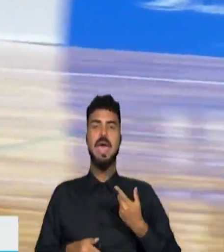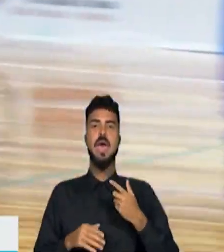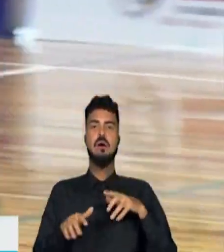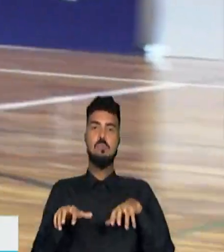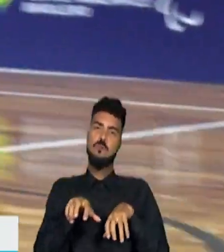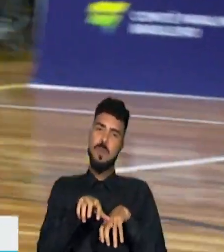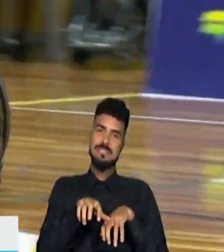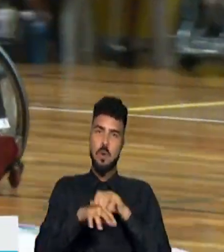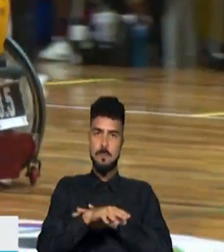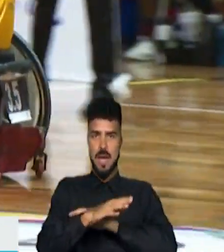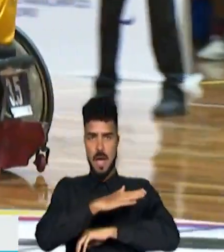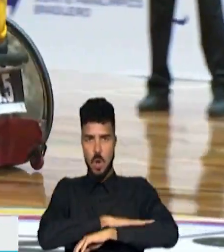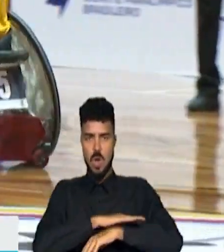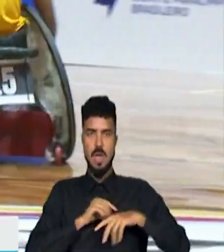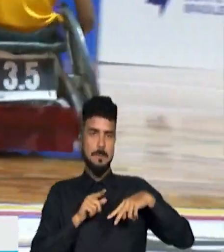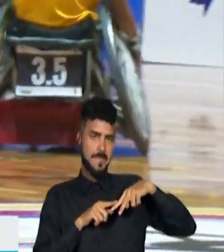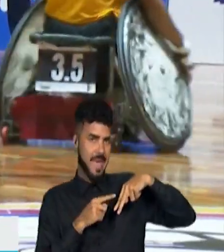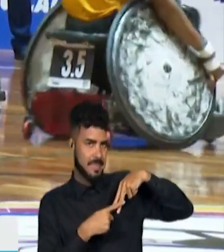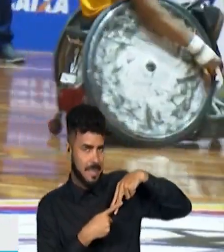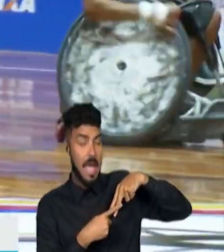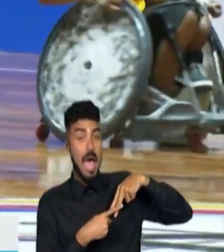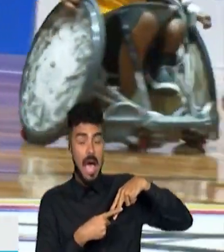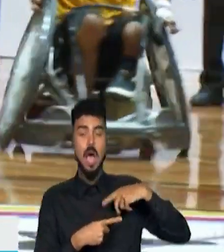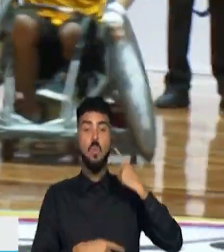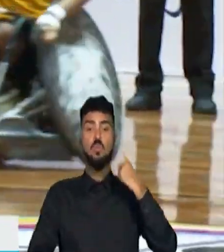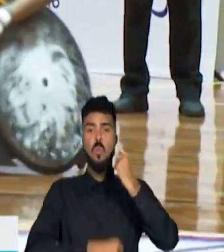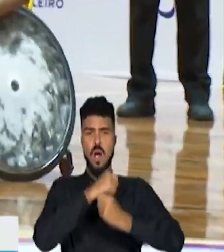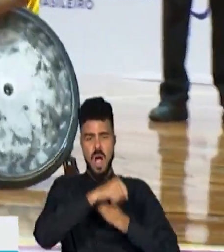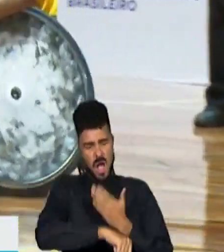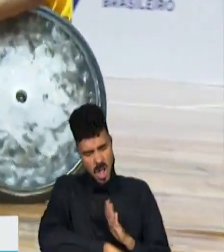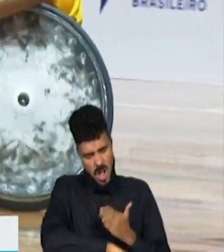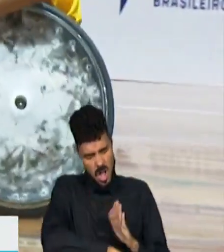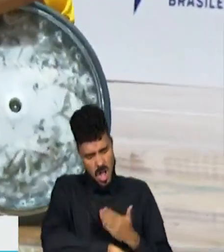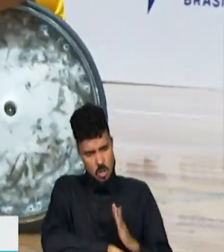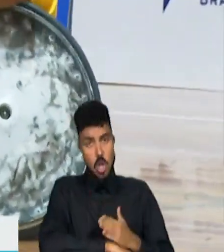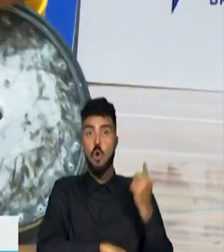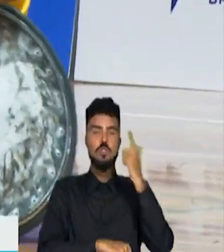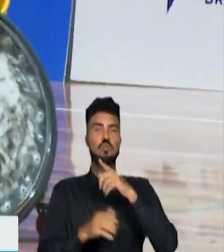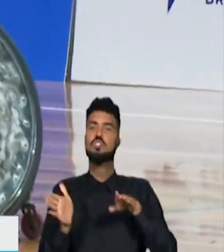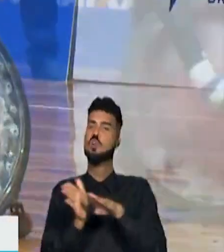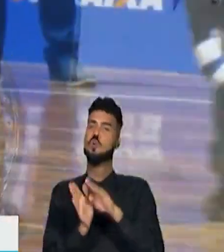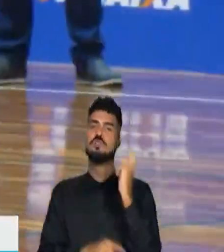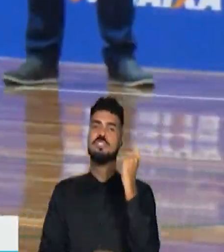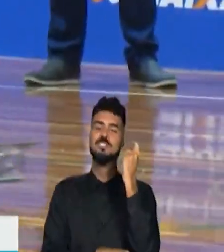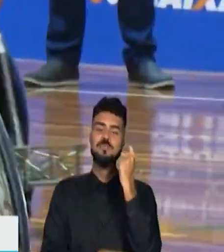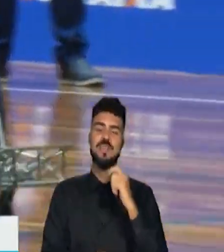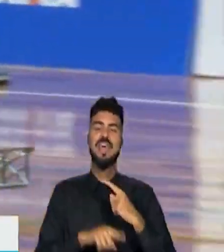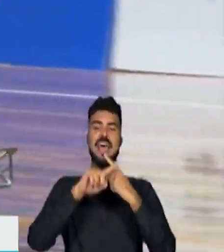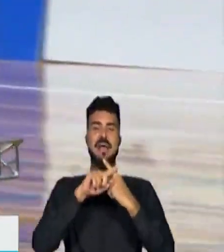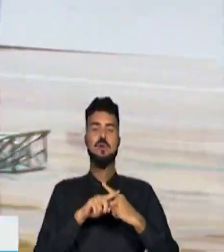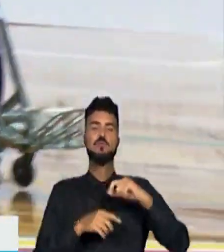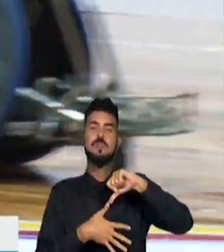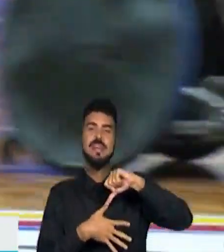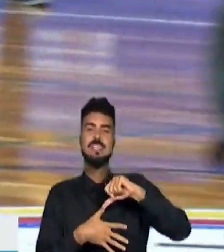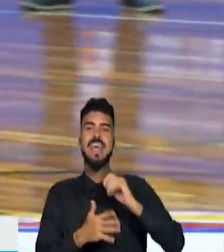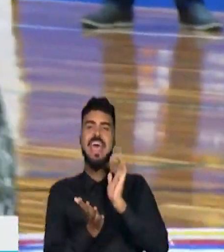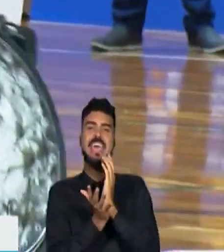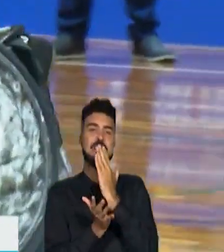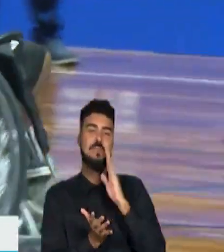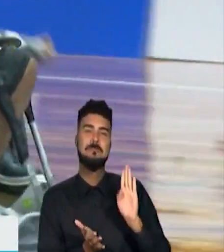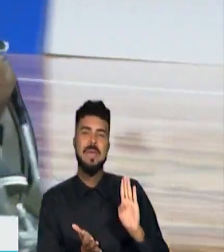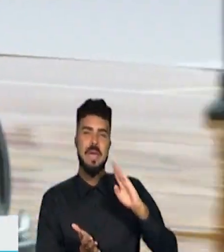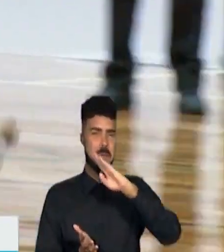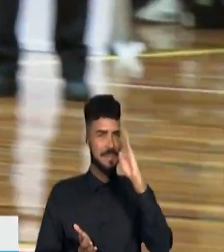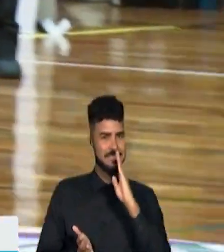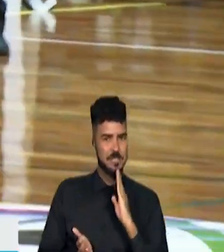inferiores, precisou de pouco mais de um ano para chegar à seleção. Ele disputaria o Campeonato Sul-Americano pela equipe B do Brasil, mas